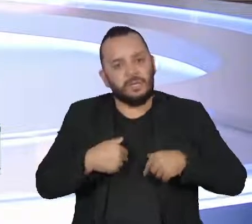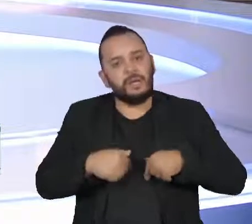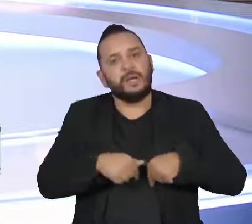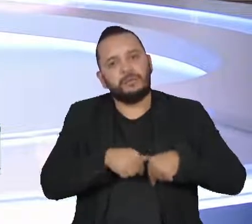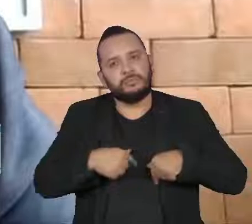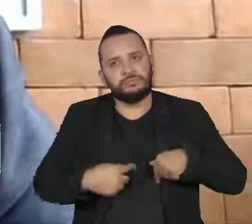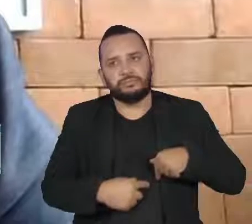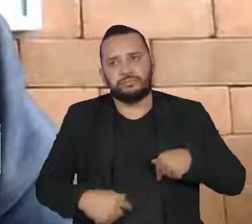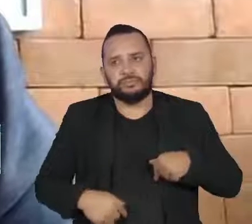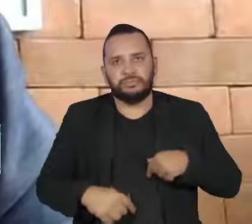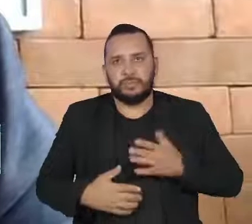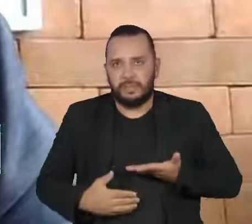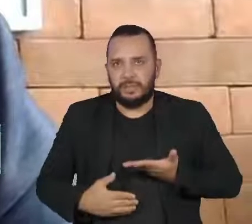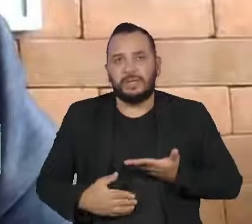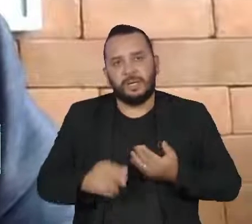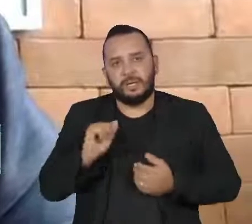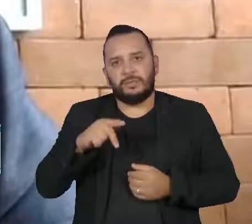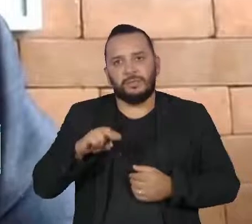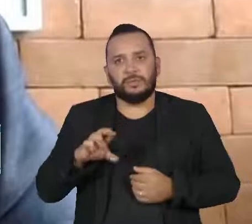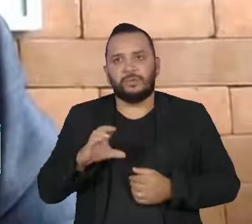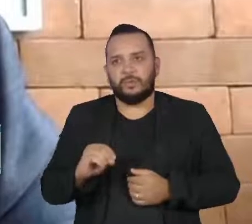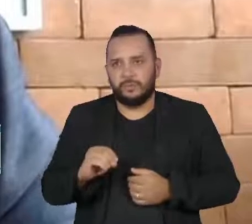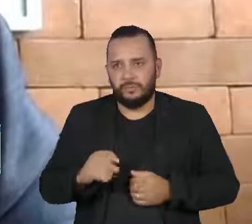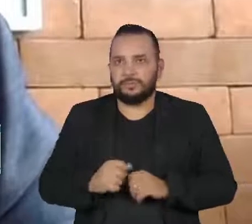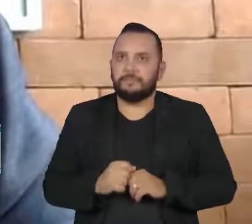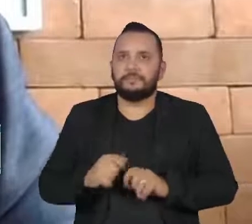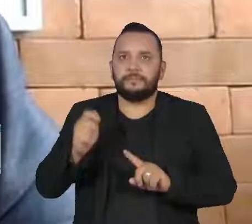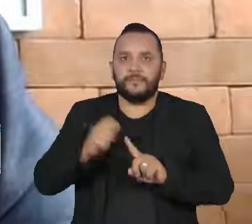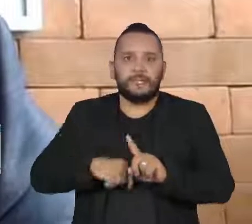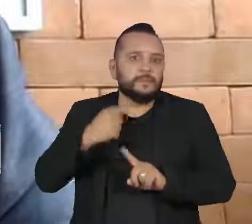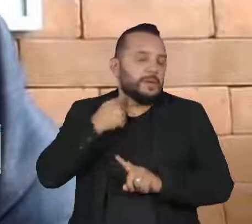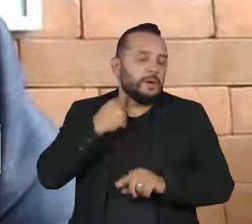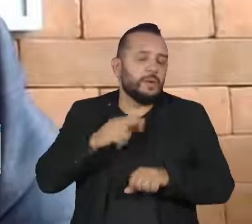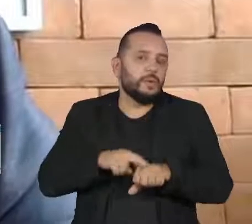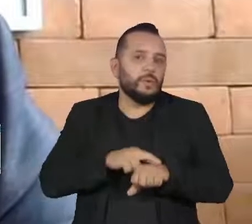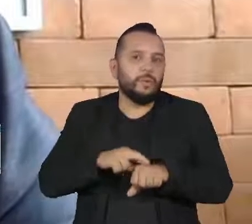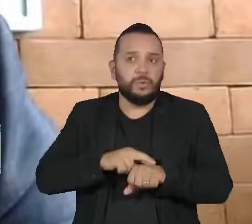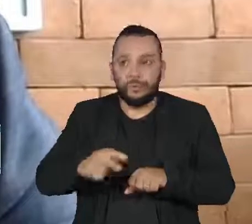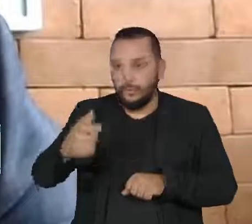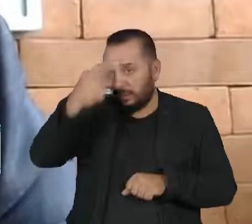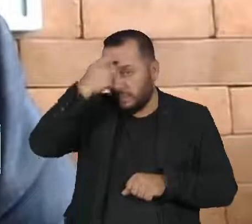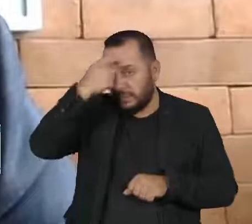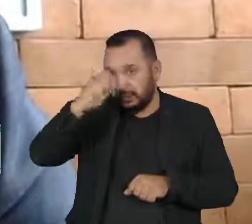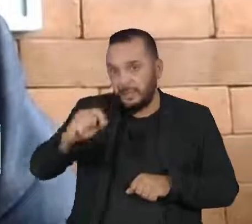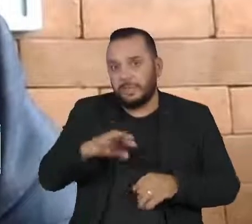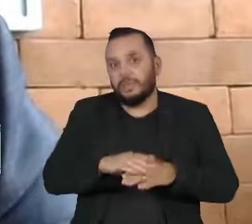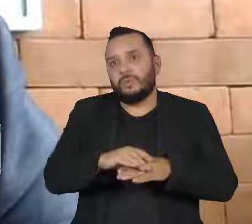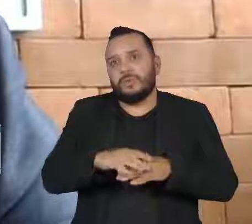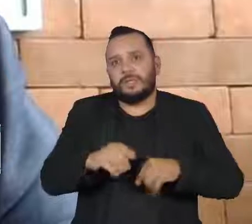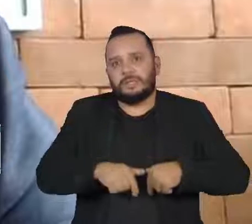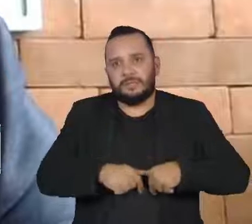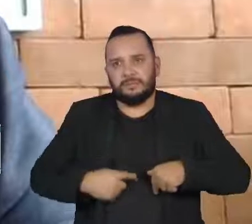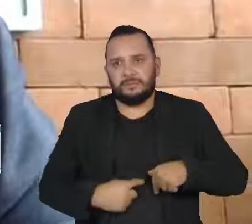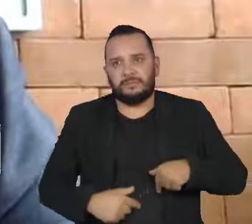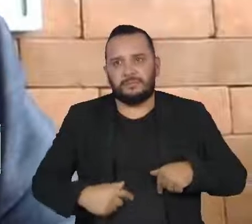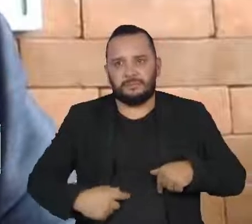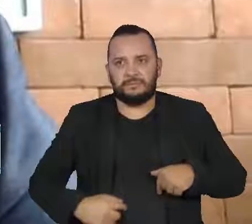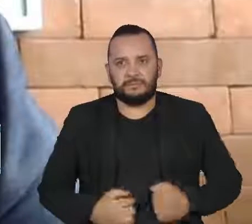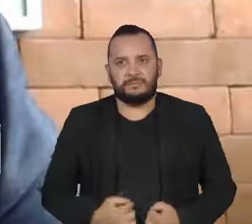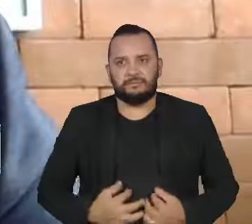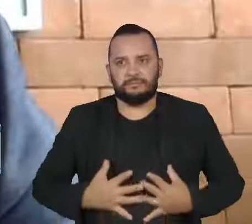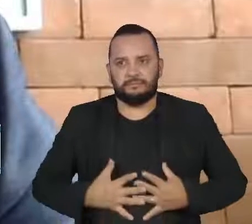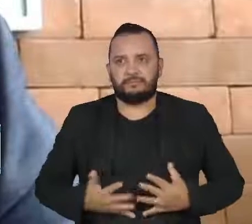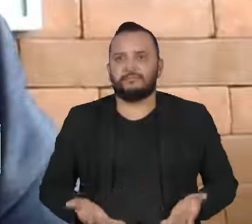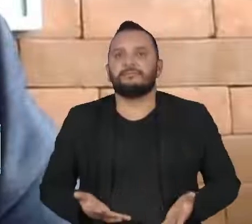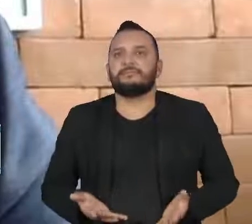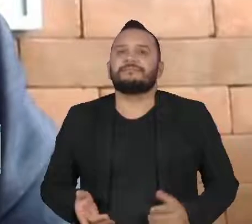Moraes. O Maio Roxo é o mês de conscientização das doenças inflamatórias intestinais, que